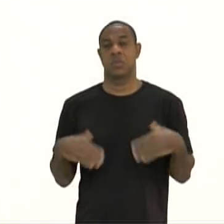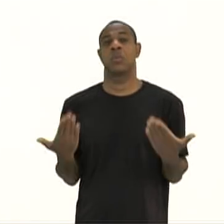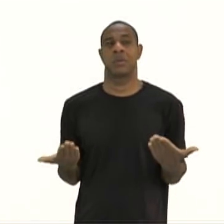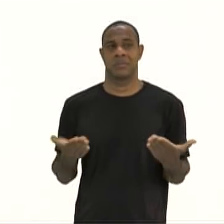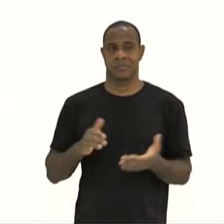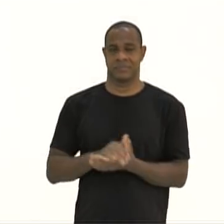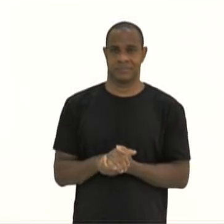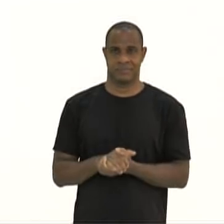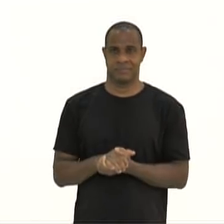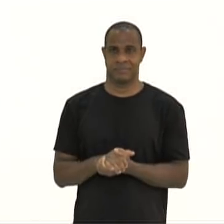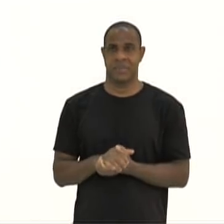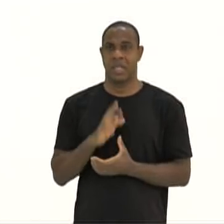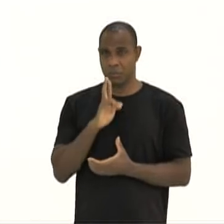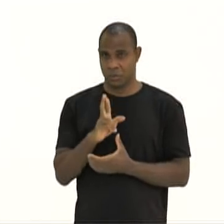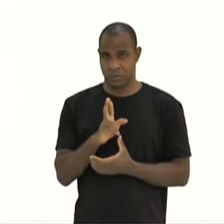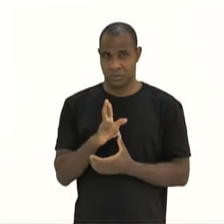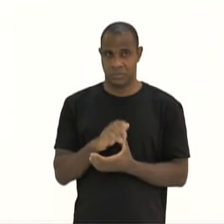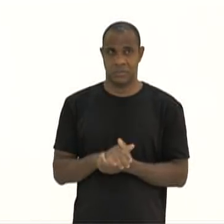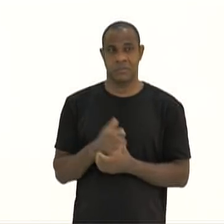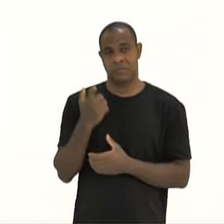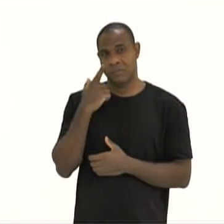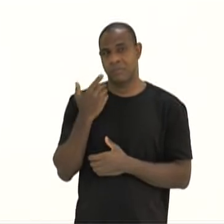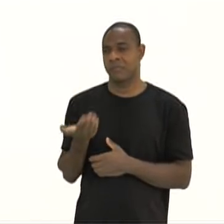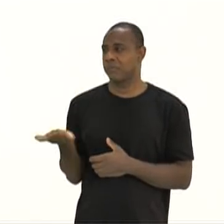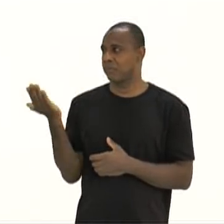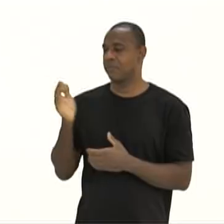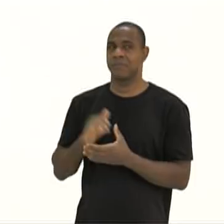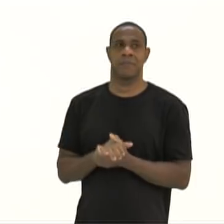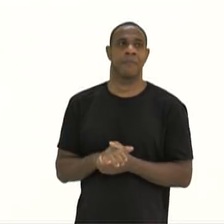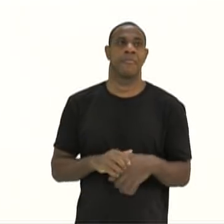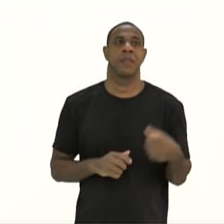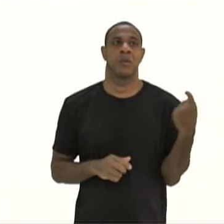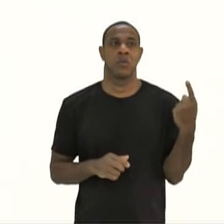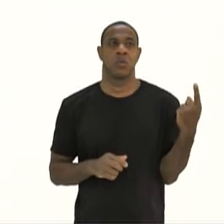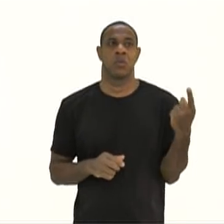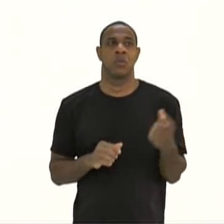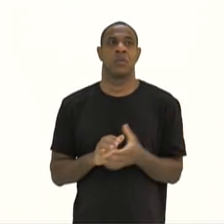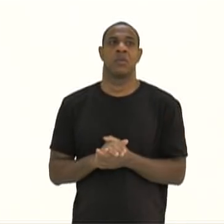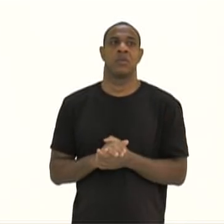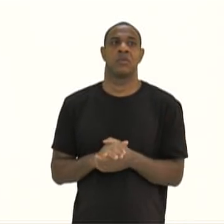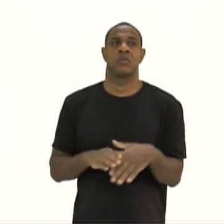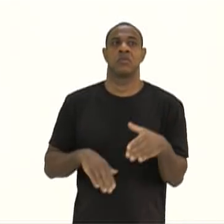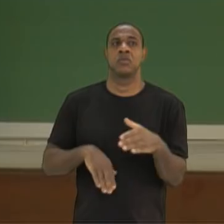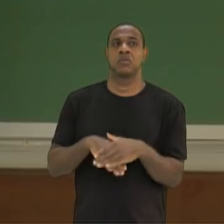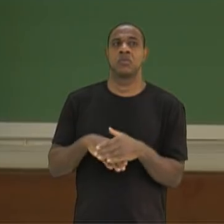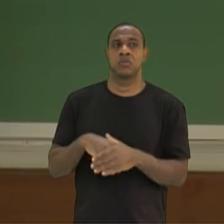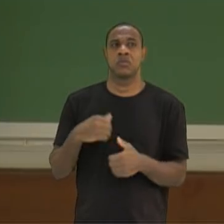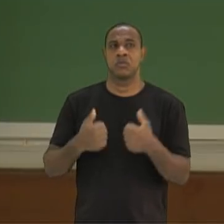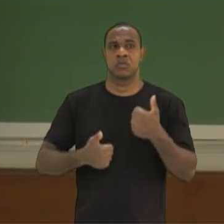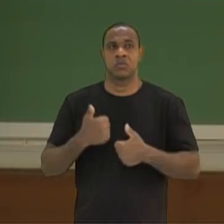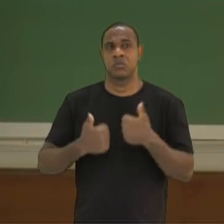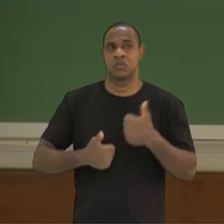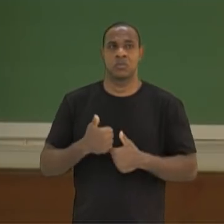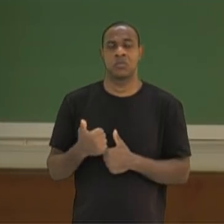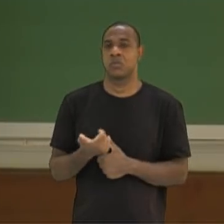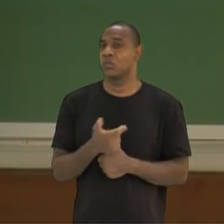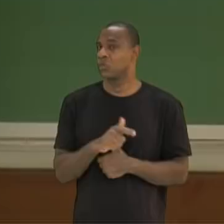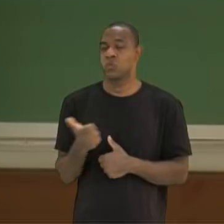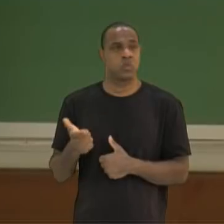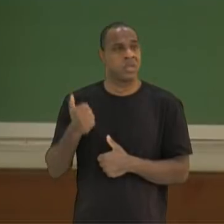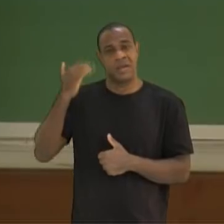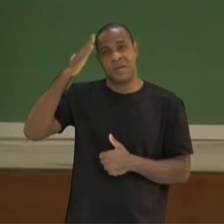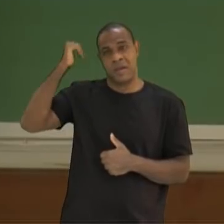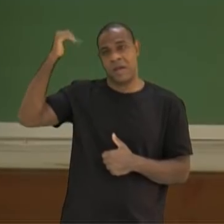aí? Respondeu? Então vamos conferir? Número 1. Jogo de futebol não é uma manifestação